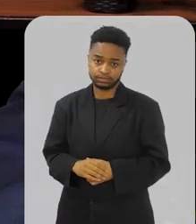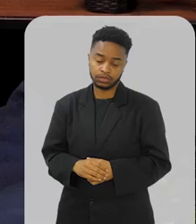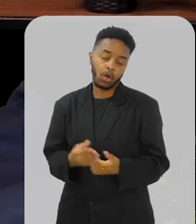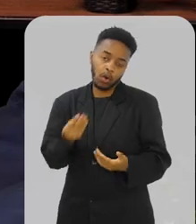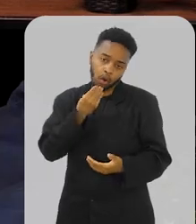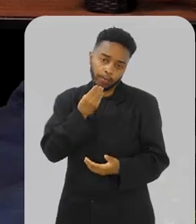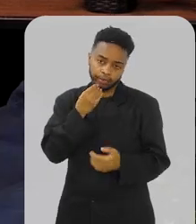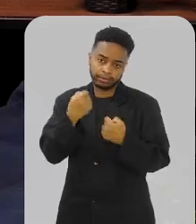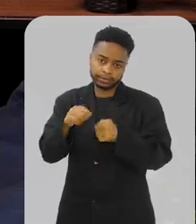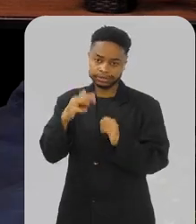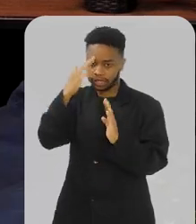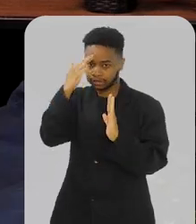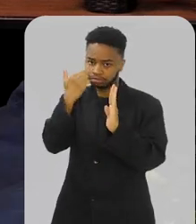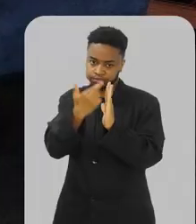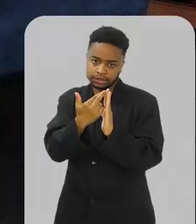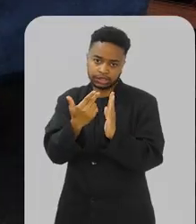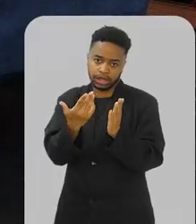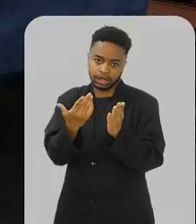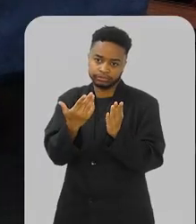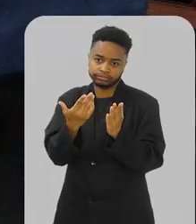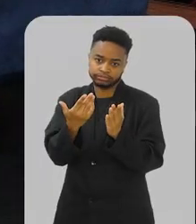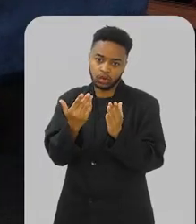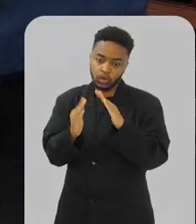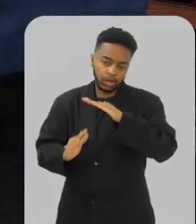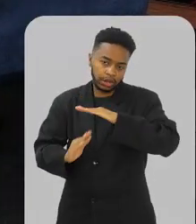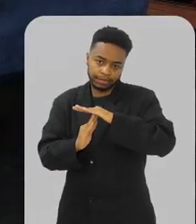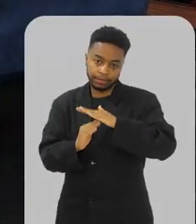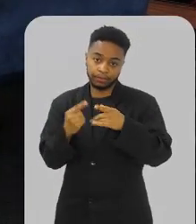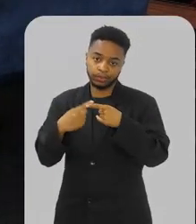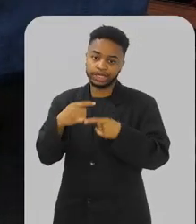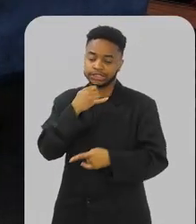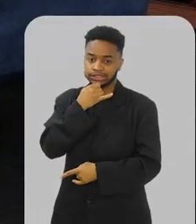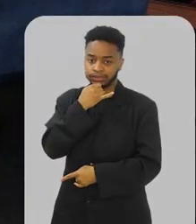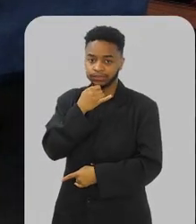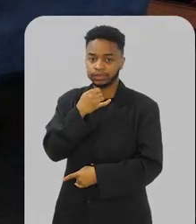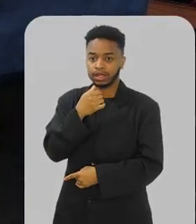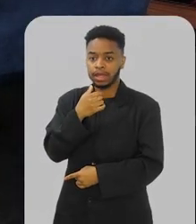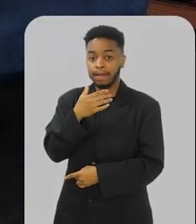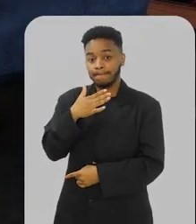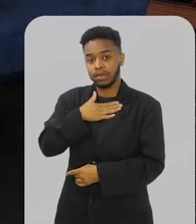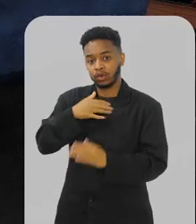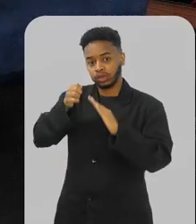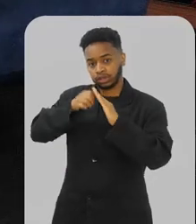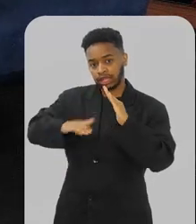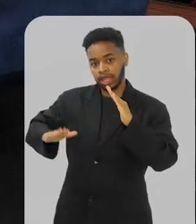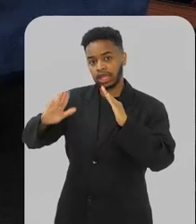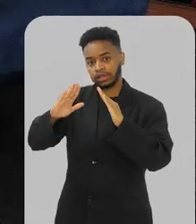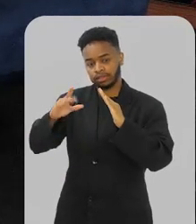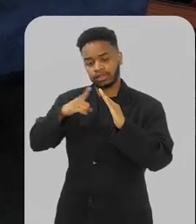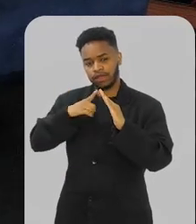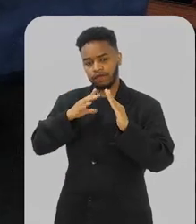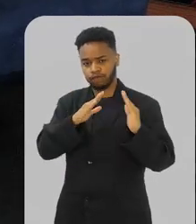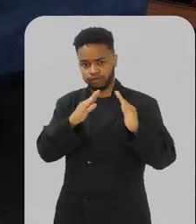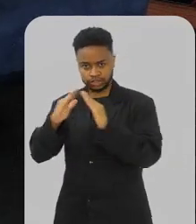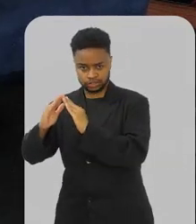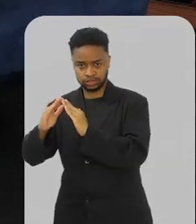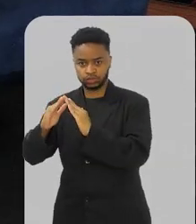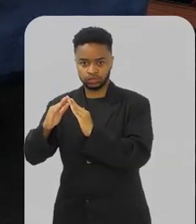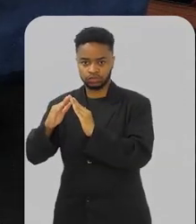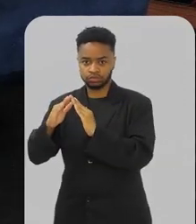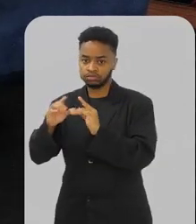Dentro do bom senso. Certo. Porque até eu, o meu terreiro, eu tenho um vizinho que é